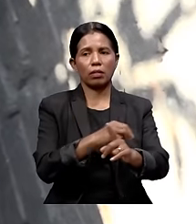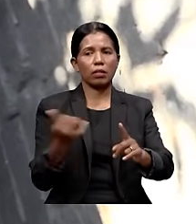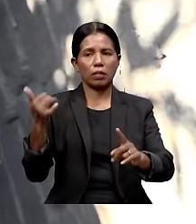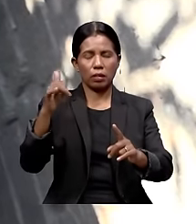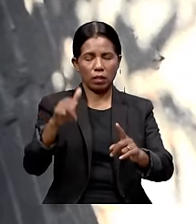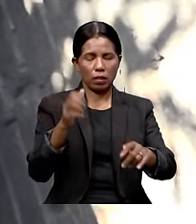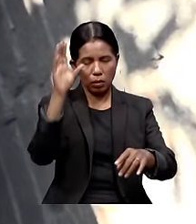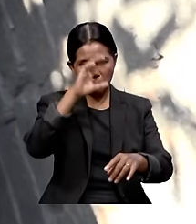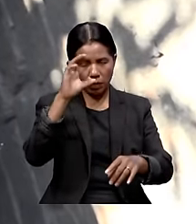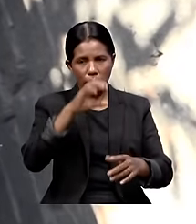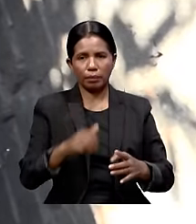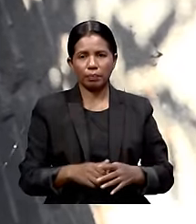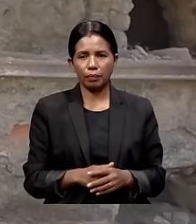Busca.